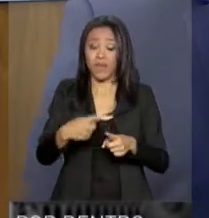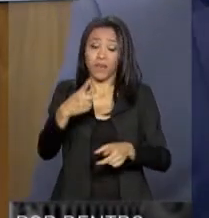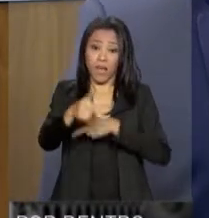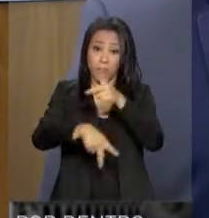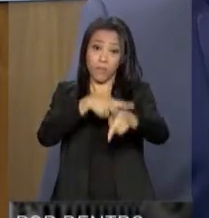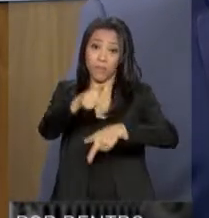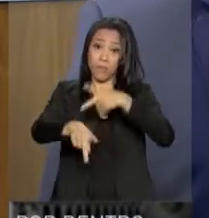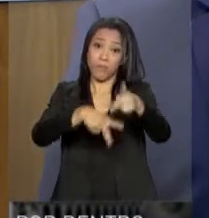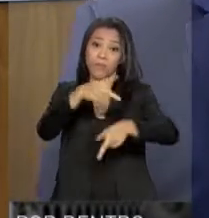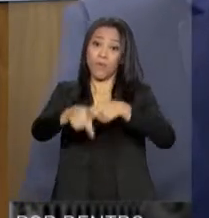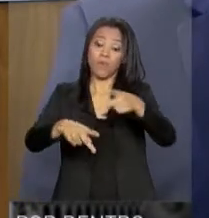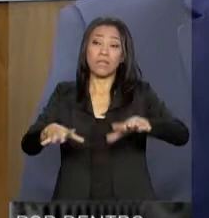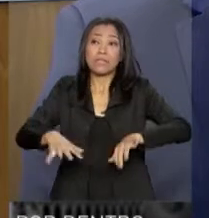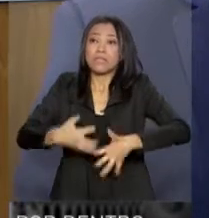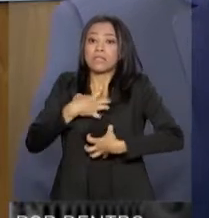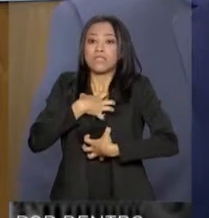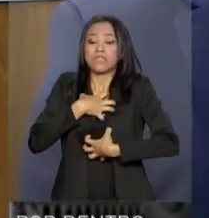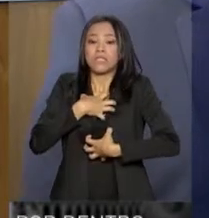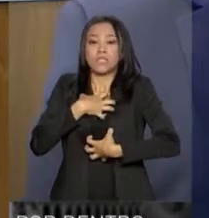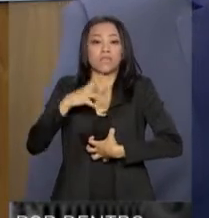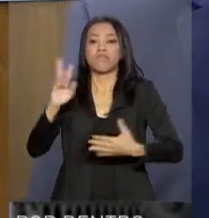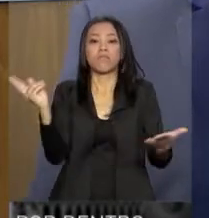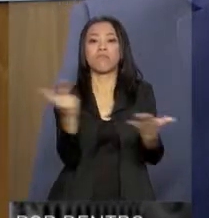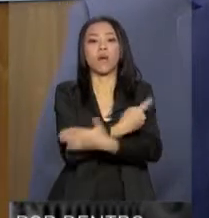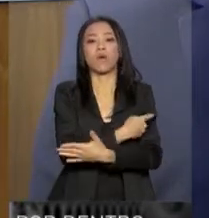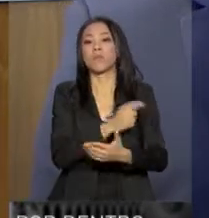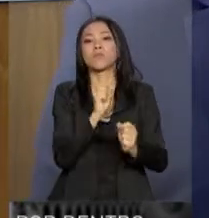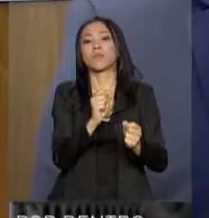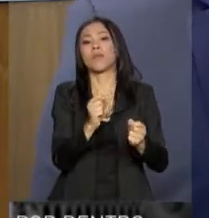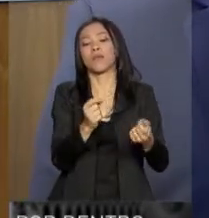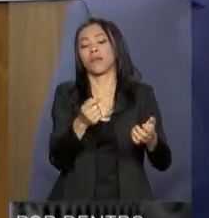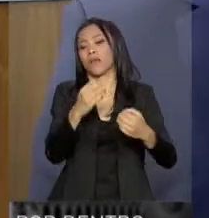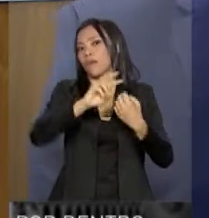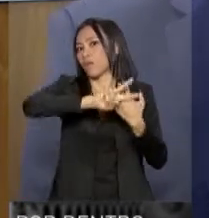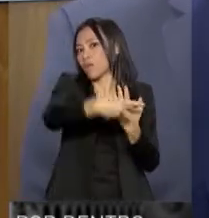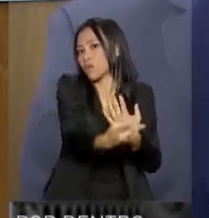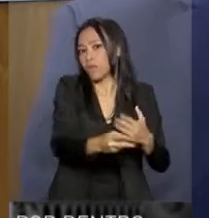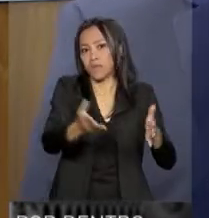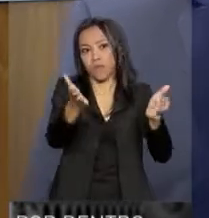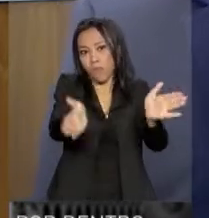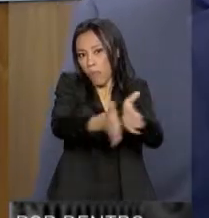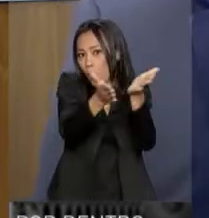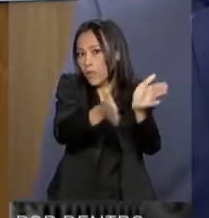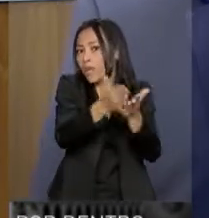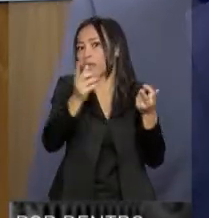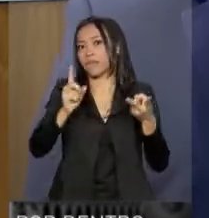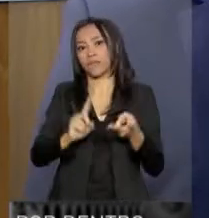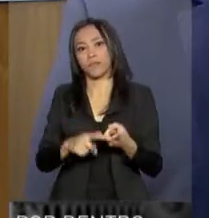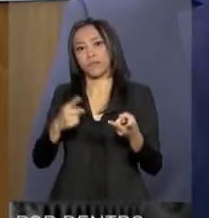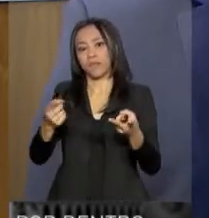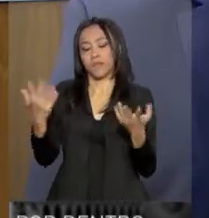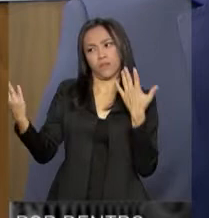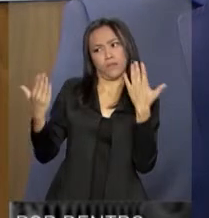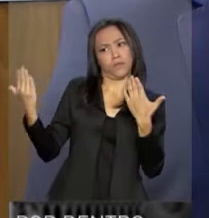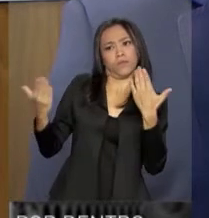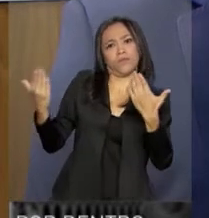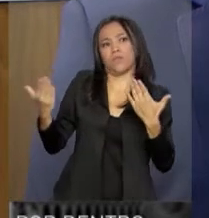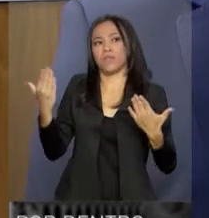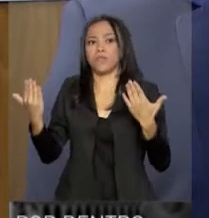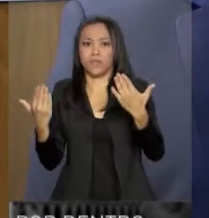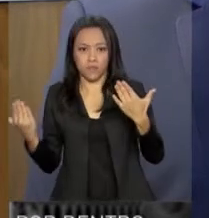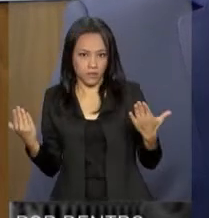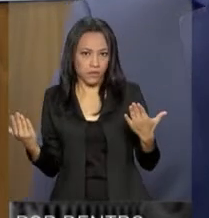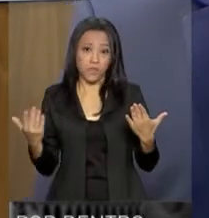consequências da corrupção ela causa pobreza causa desigualdade social alcança causa desconfiança social eu acho que o cidadão brasileiro